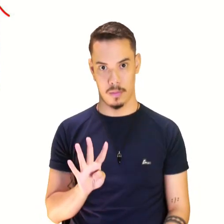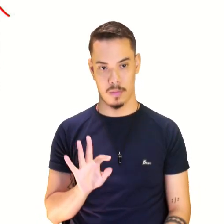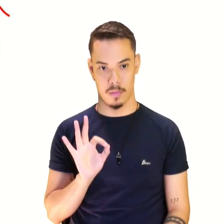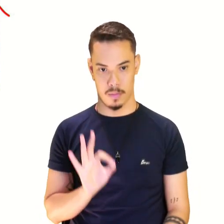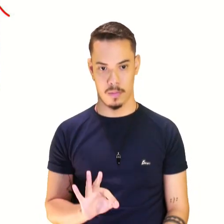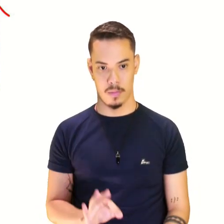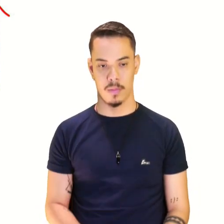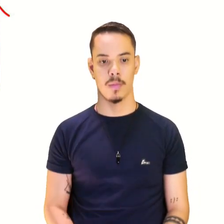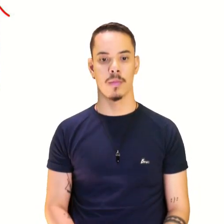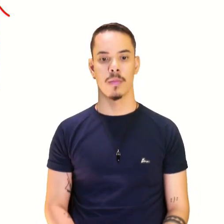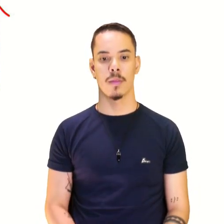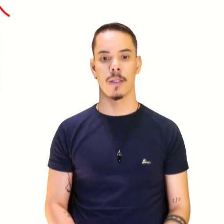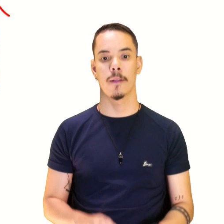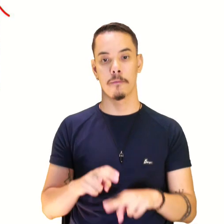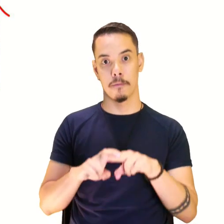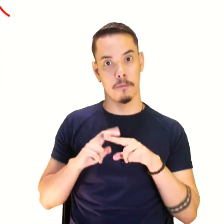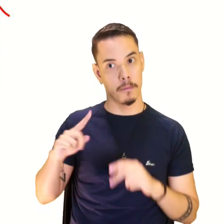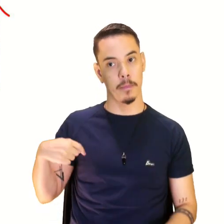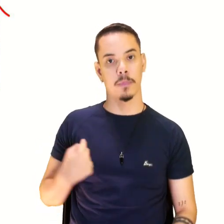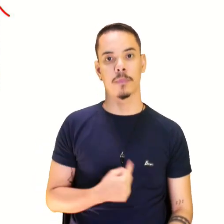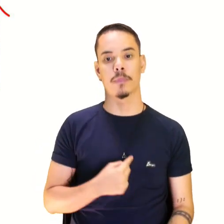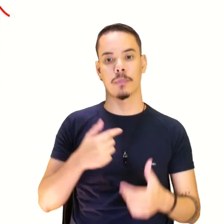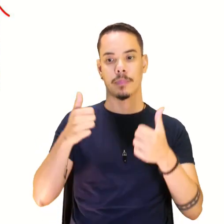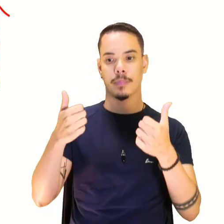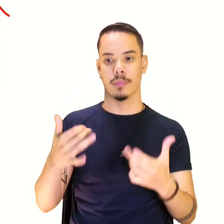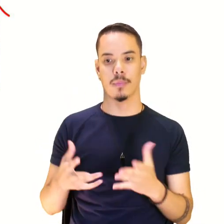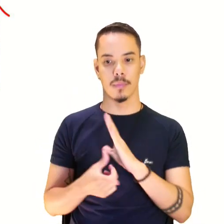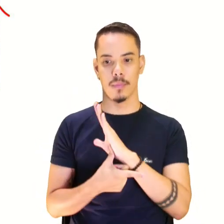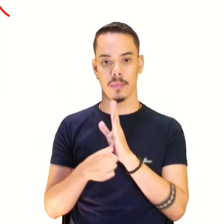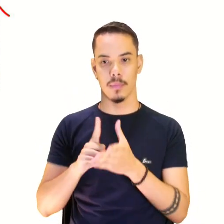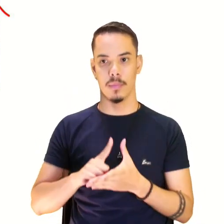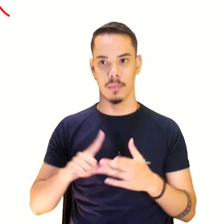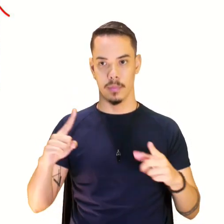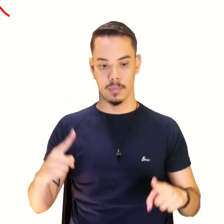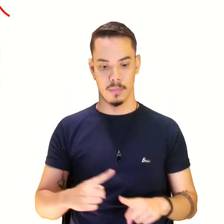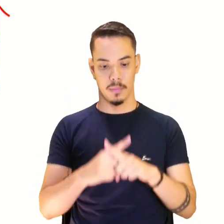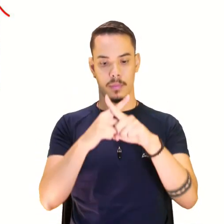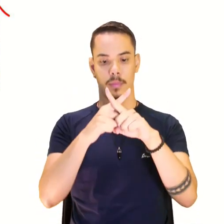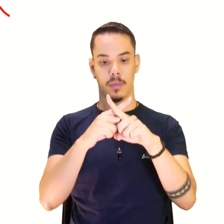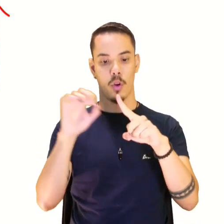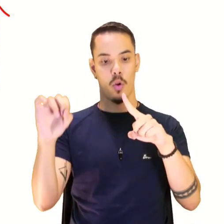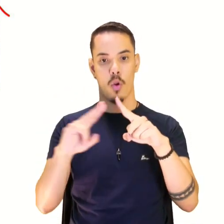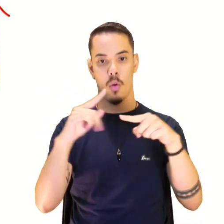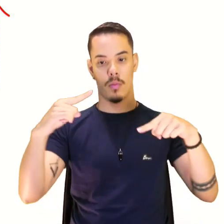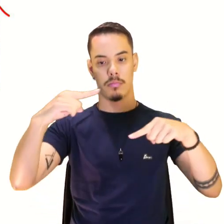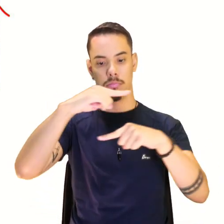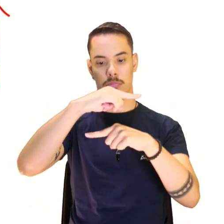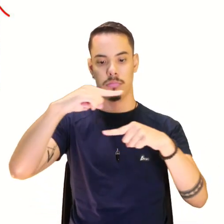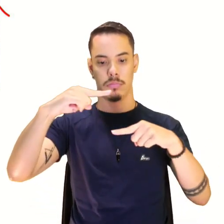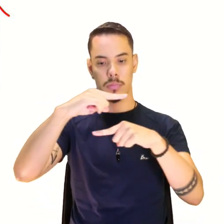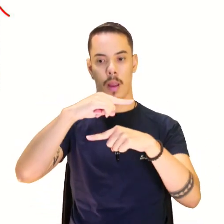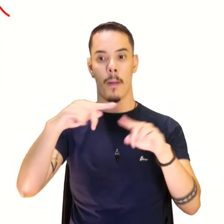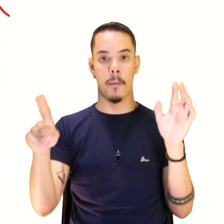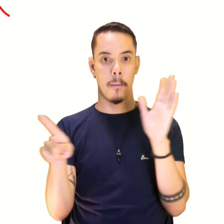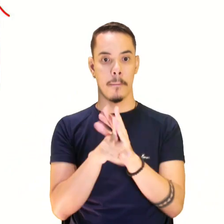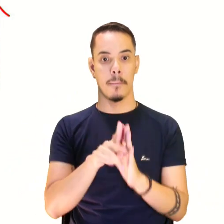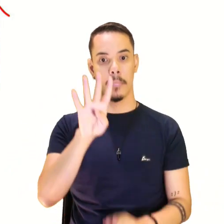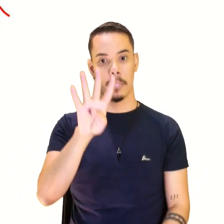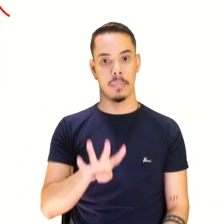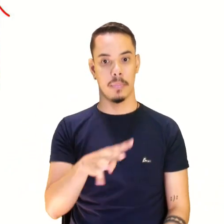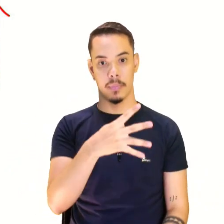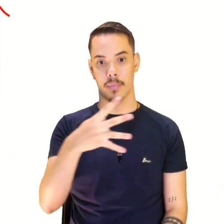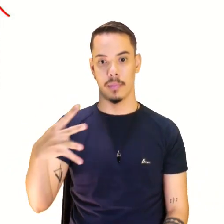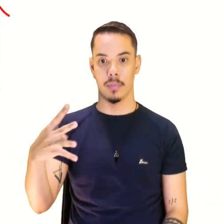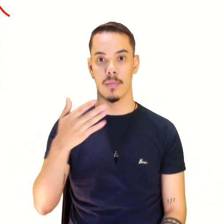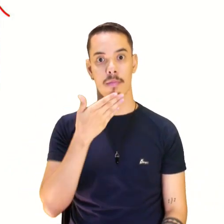4, né? E foi aqui que nós falamos naquela hora sobre, né, multiplicar cruzado ou multiplicar em linha. Na própria tabela, acho que fica até mais tranquilo de